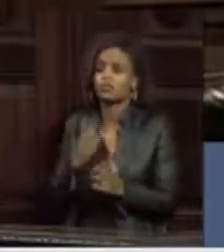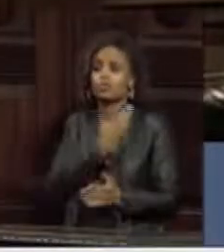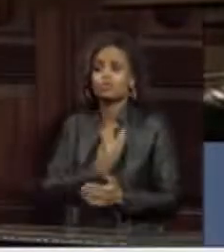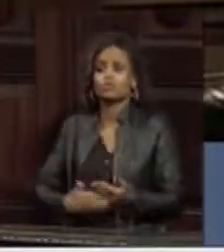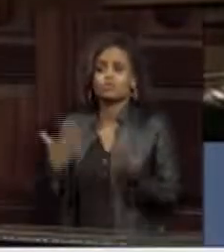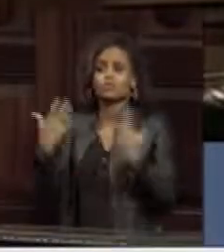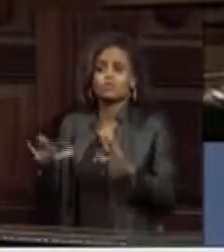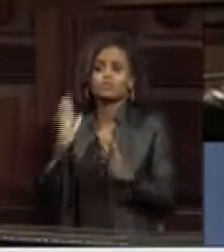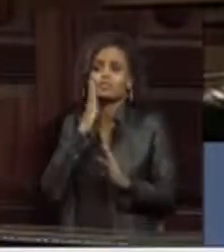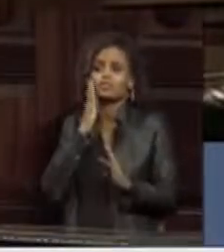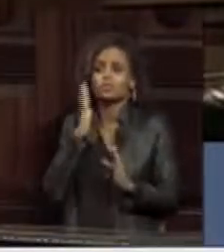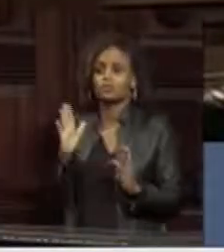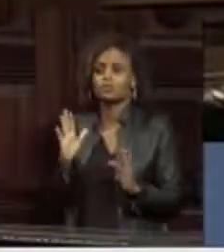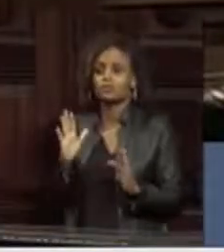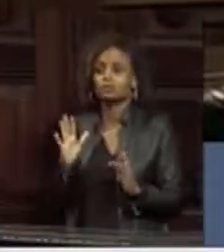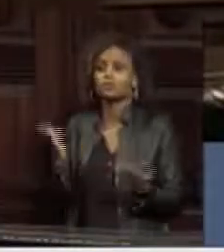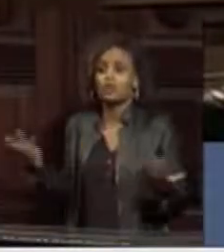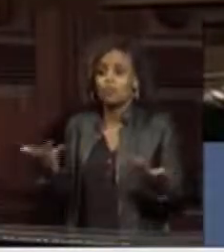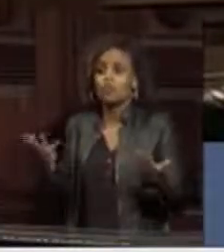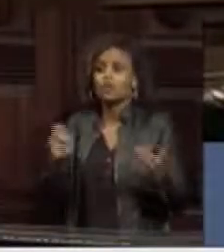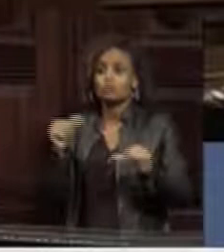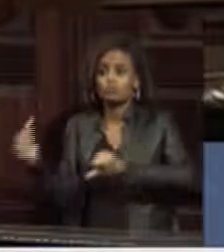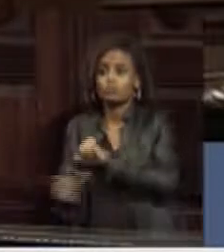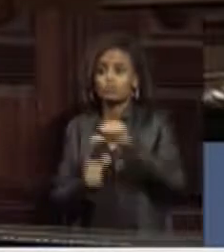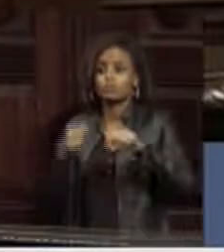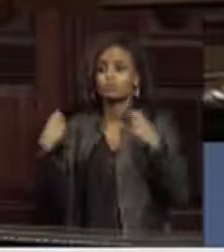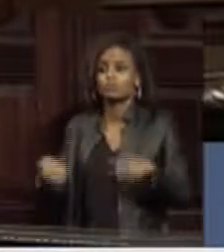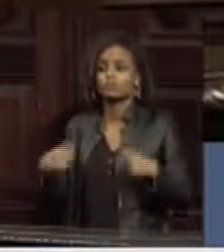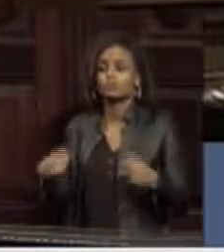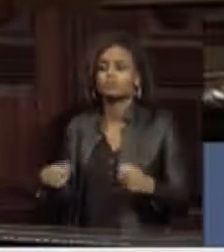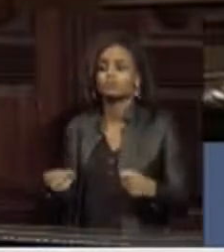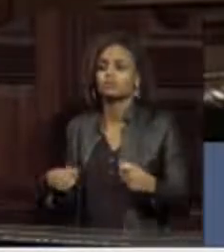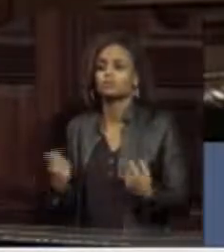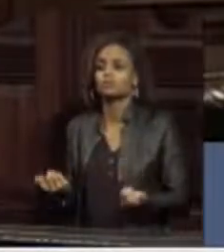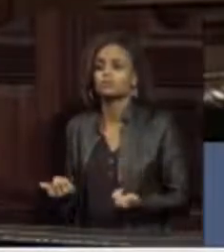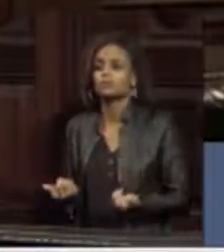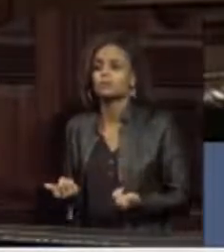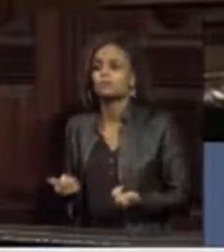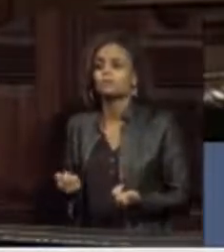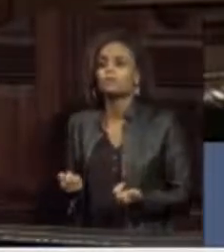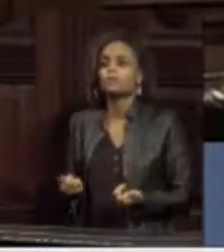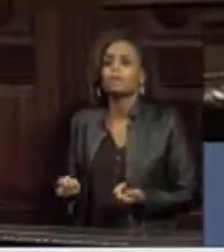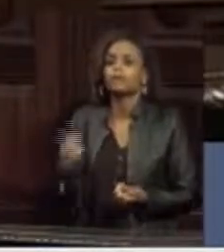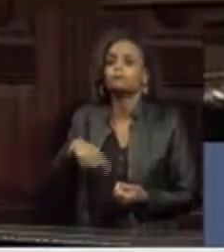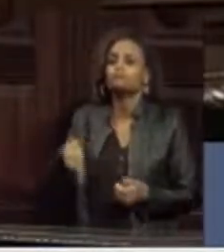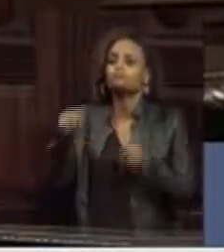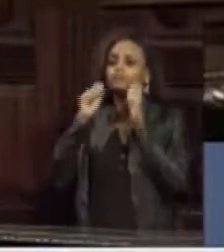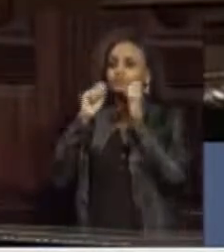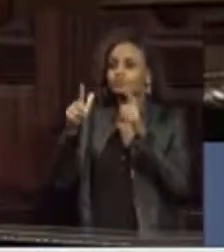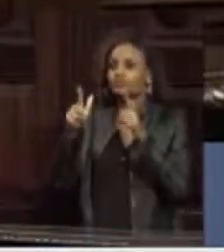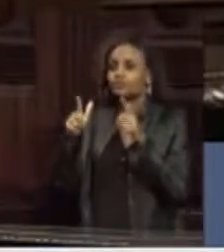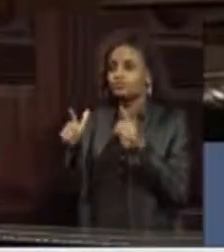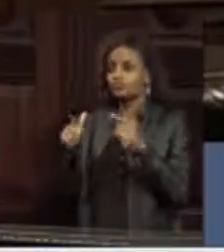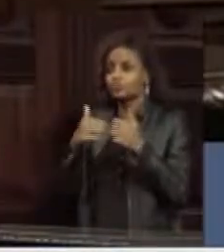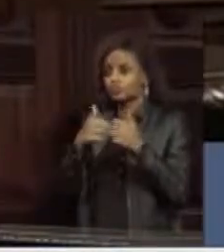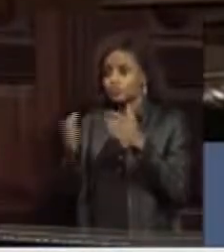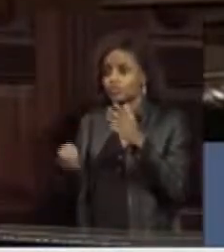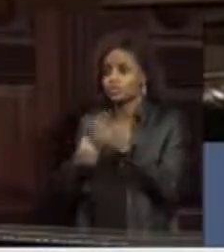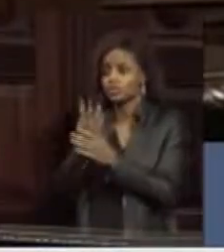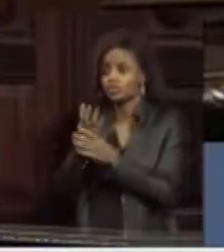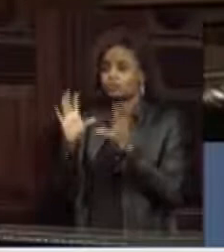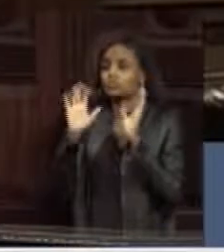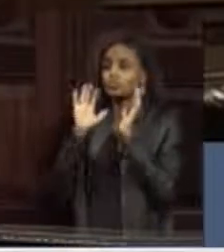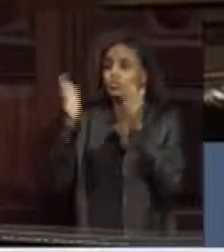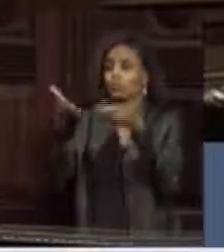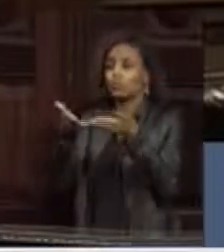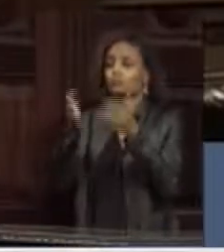nós precisamos sair desse processo com lições. Nós aqui criamos uma comissão